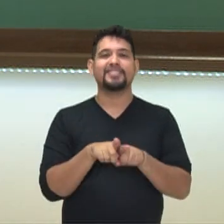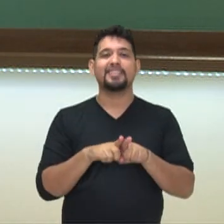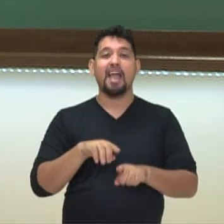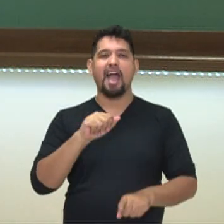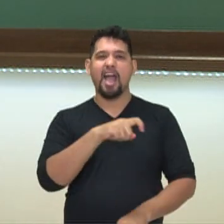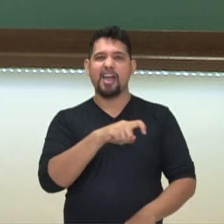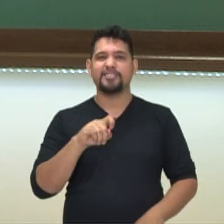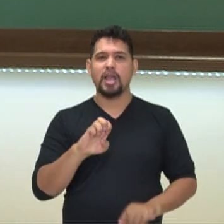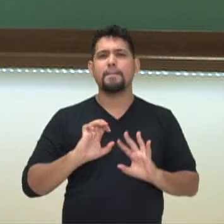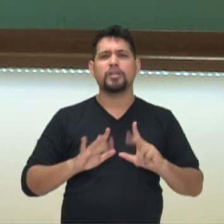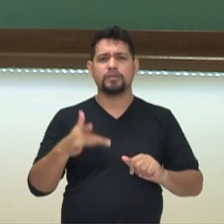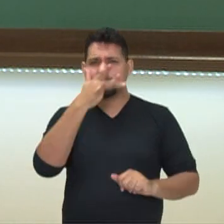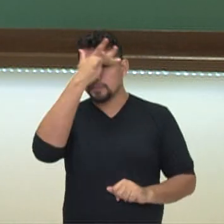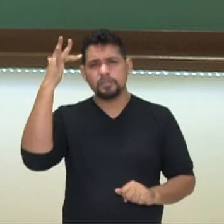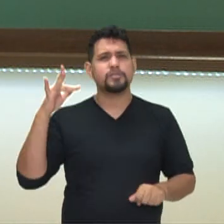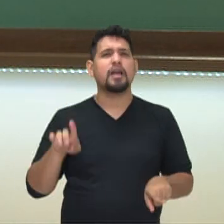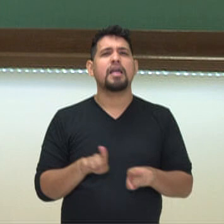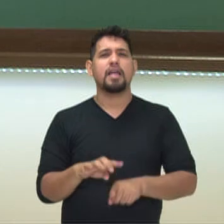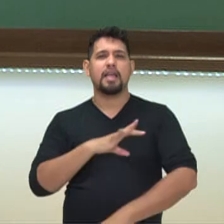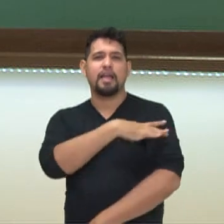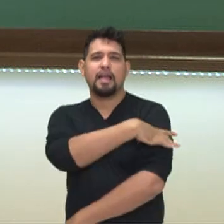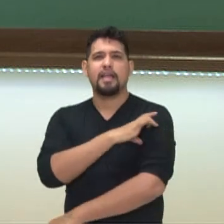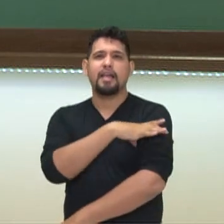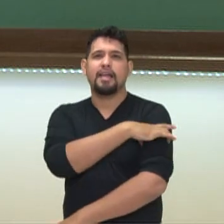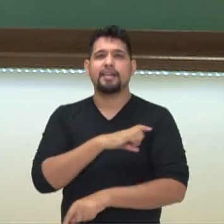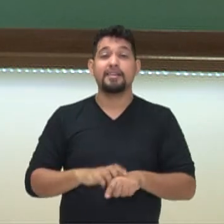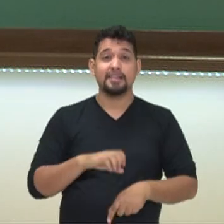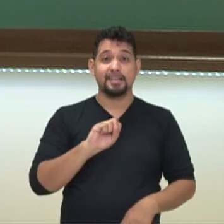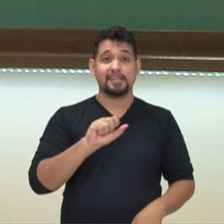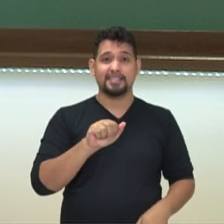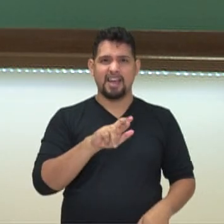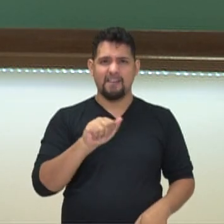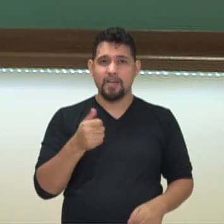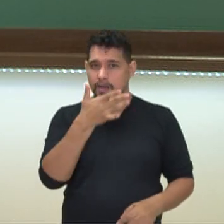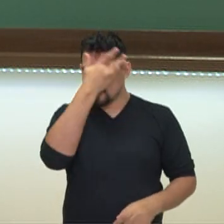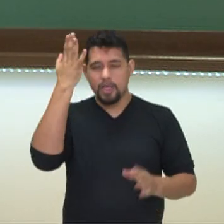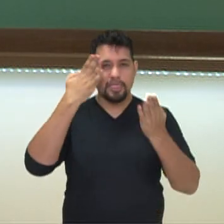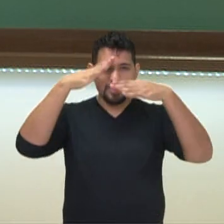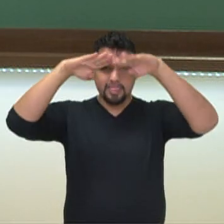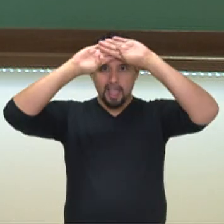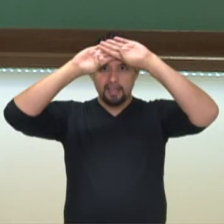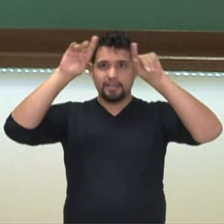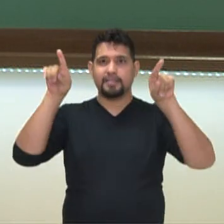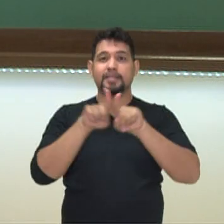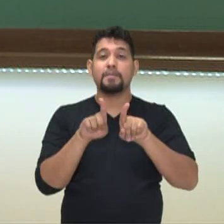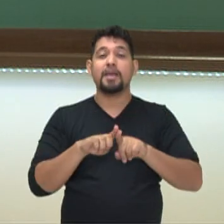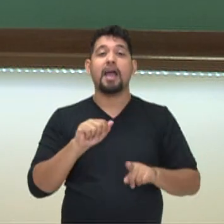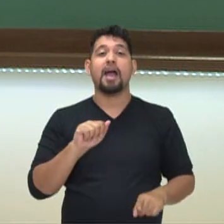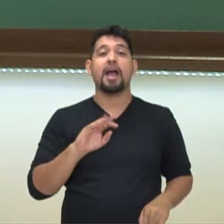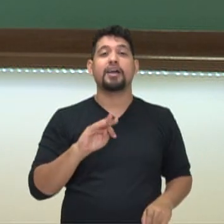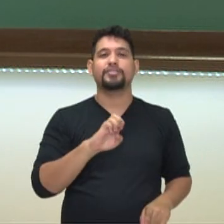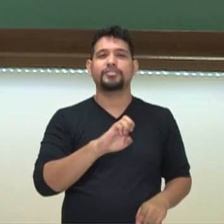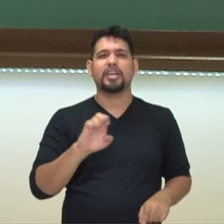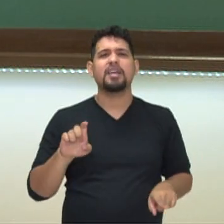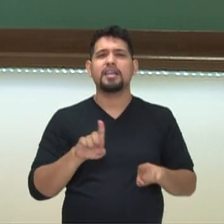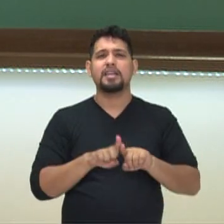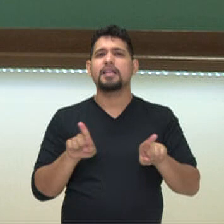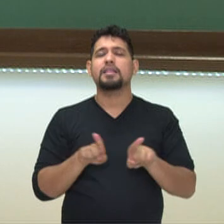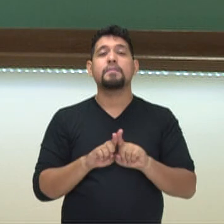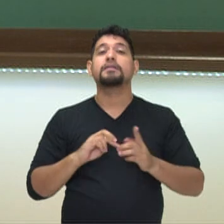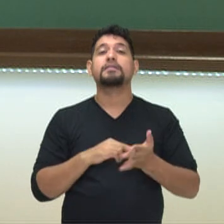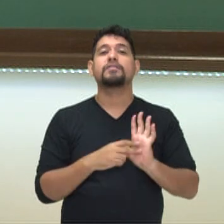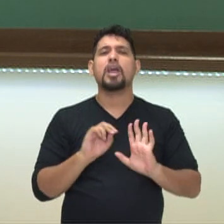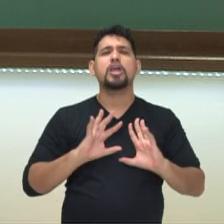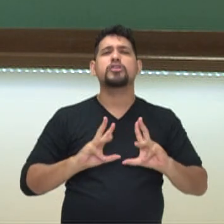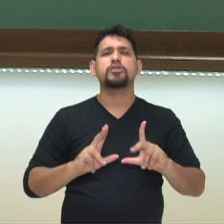Axé para todos que são de candomblé, Saravá para os umbandistas, Atchê, Aereté, Nhamandu,